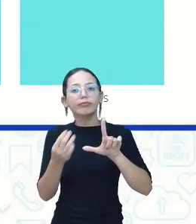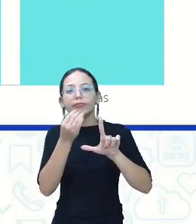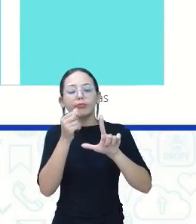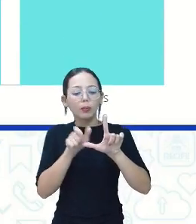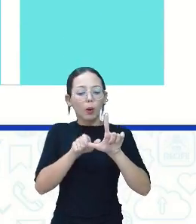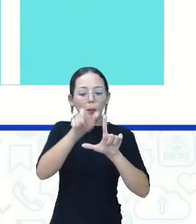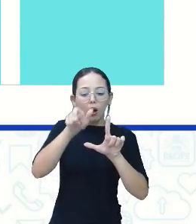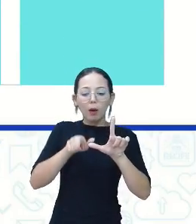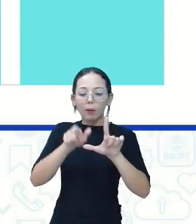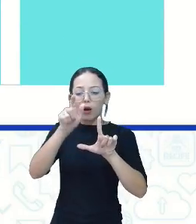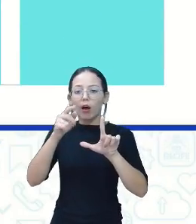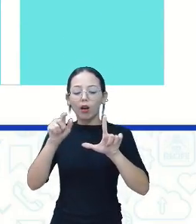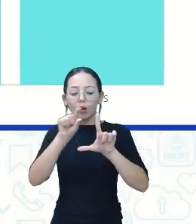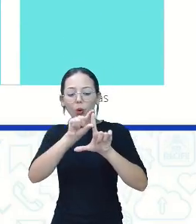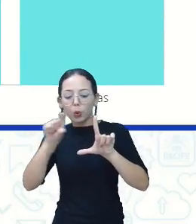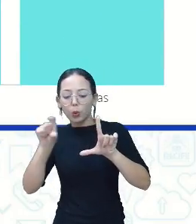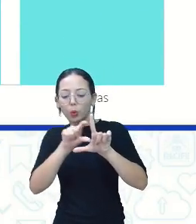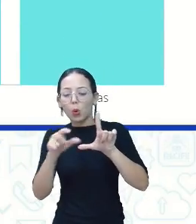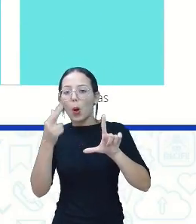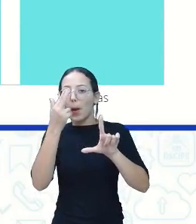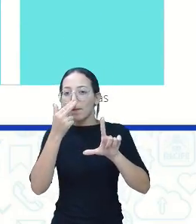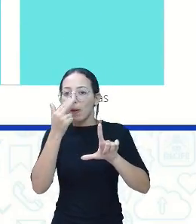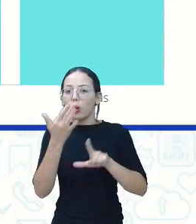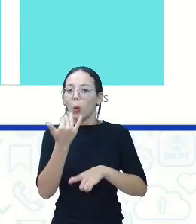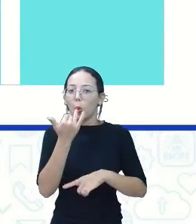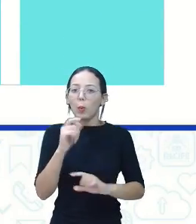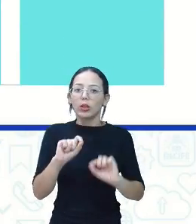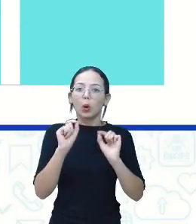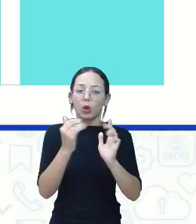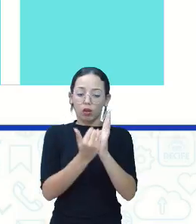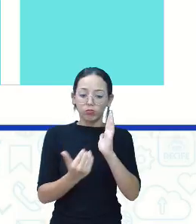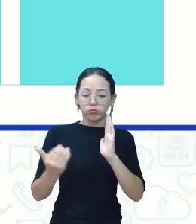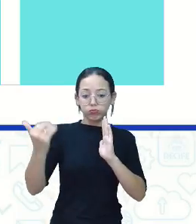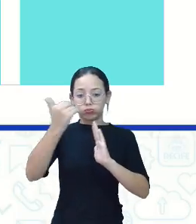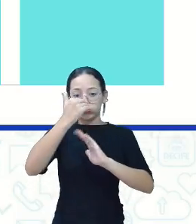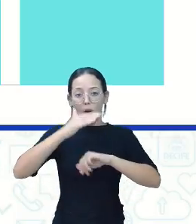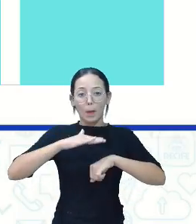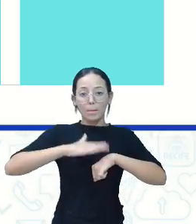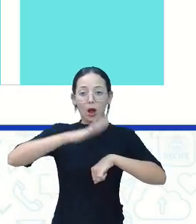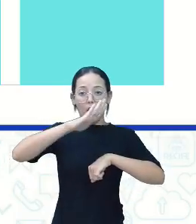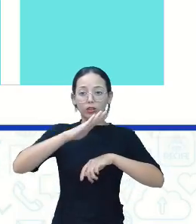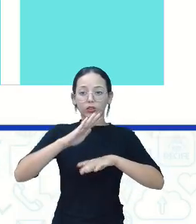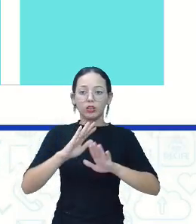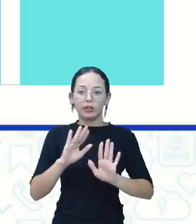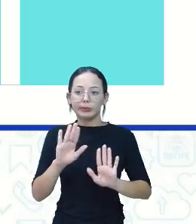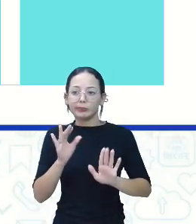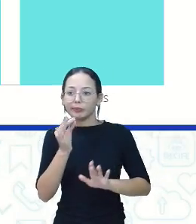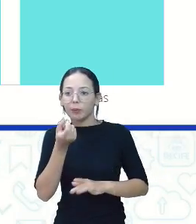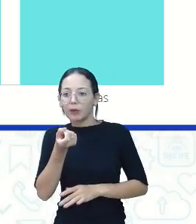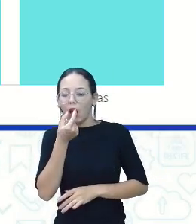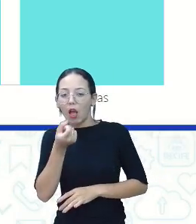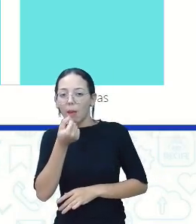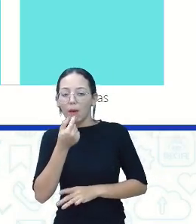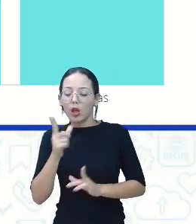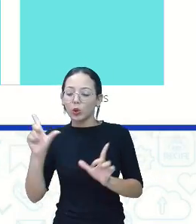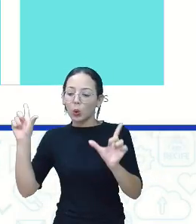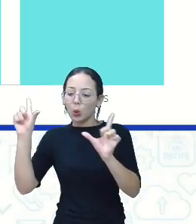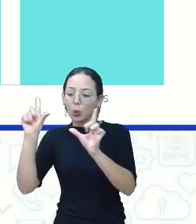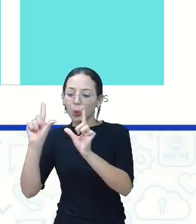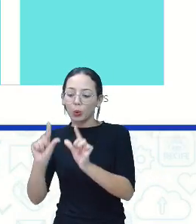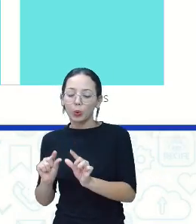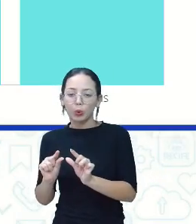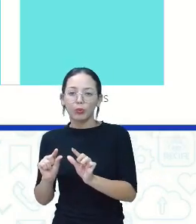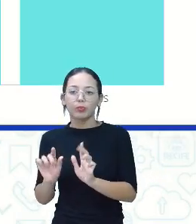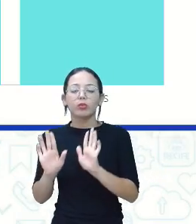um quanto em outro, a alimentação compõe o maior gasto, enquanto que medicação é o